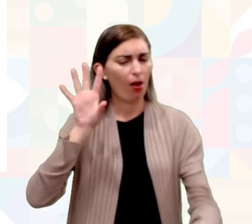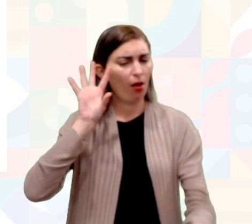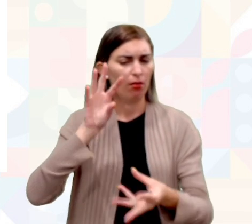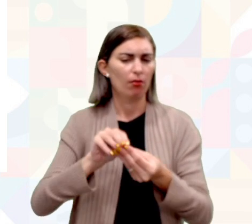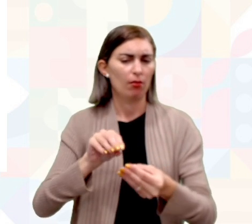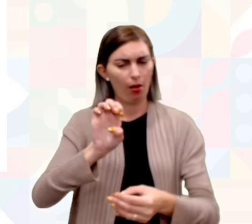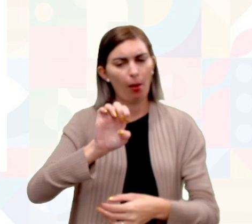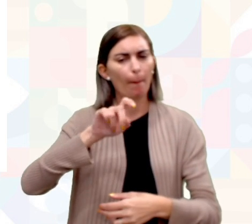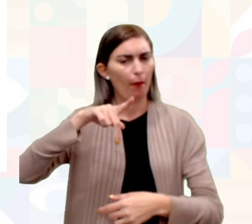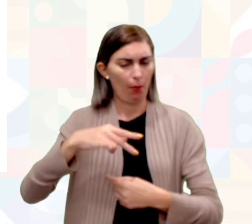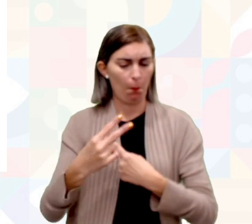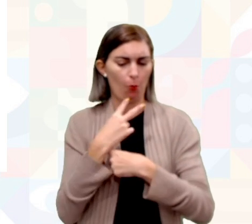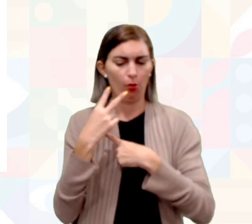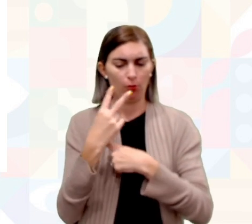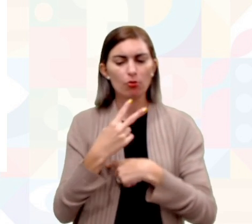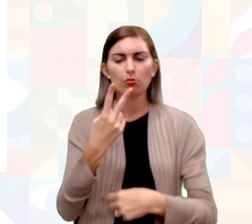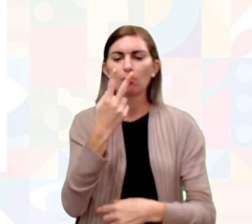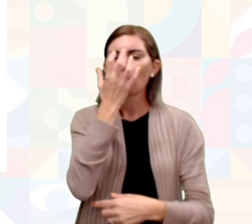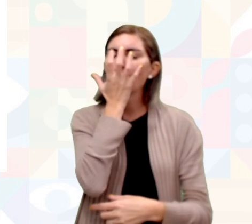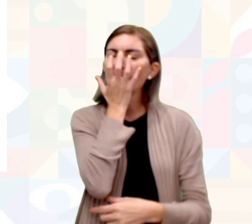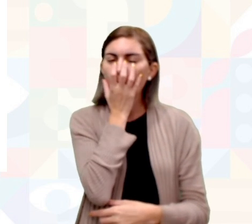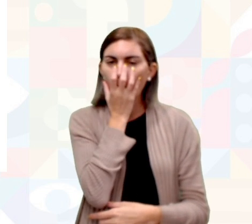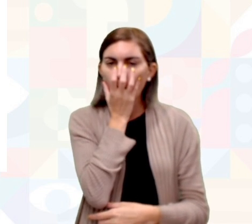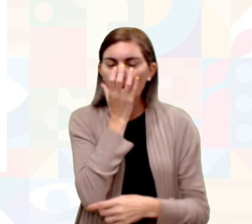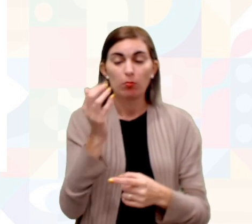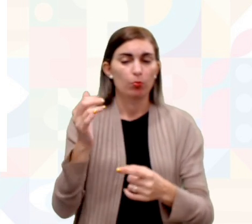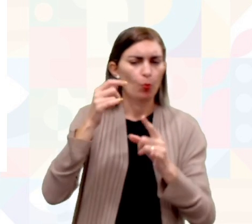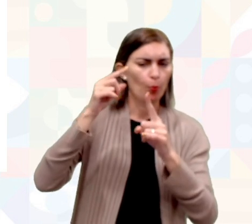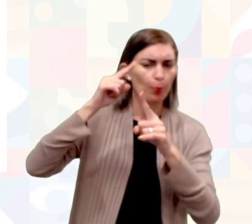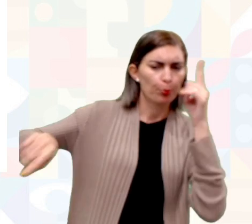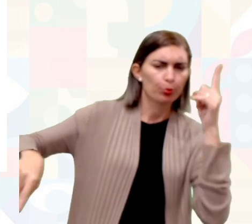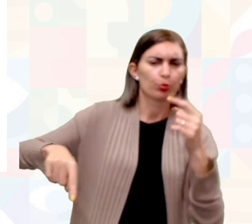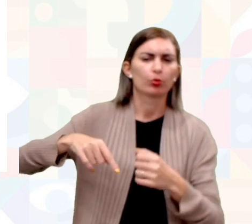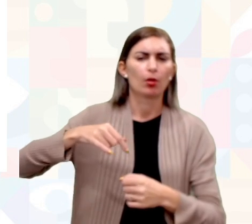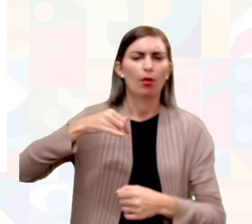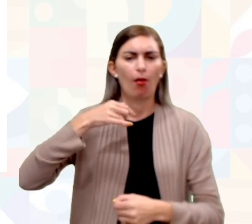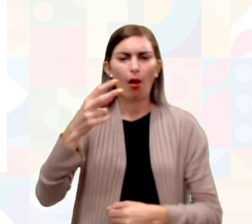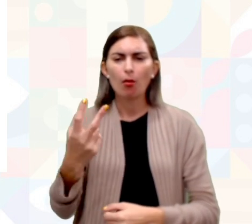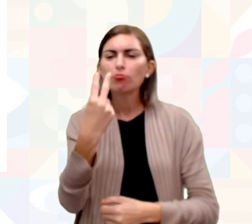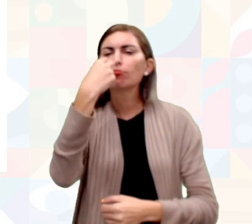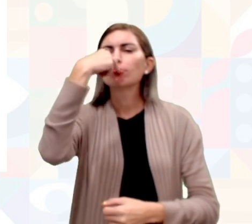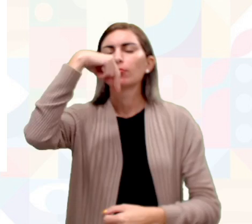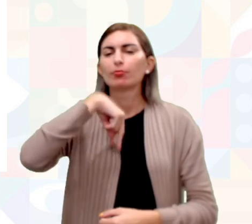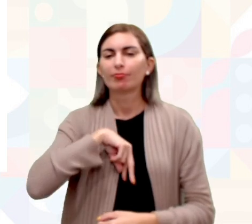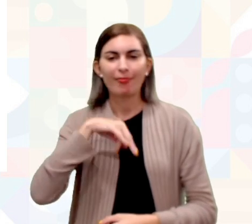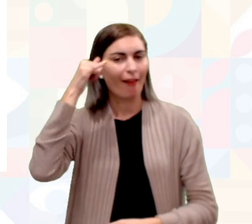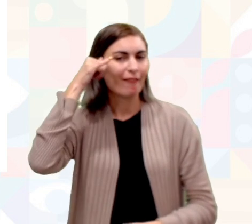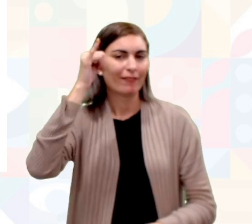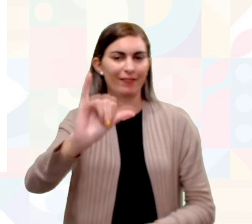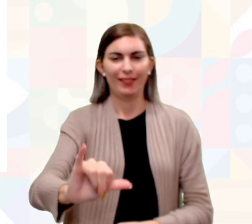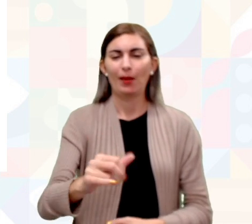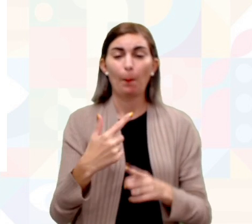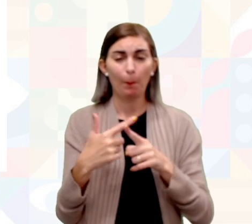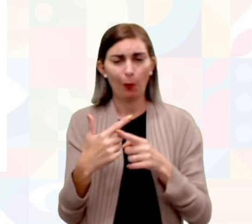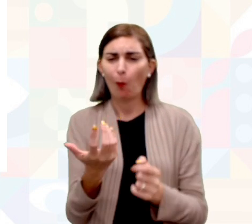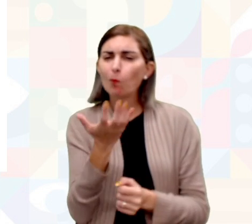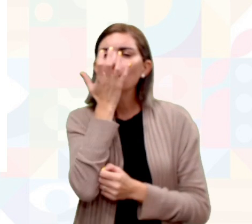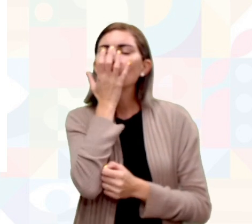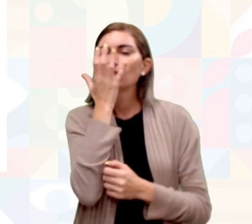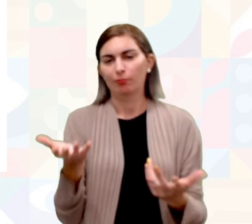de proteção respiratória para impedir que o trabalhador venha inalar aquele produto que está disposto no